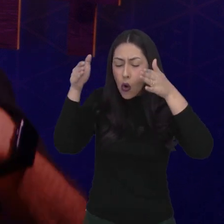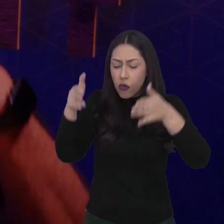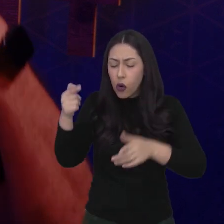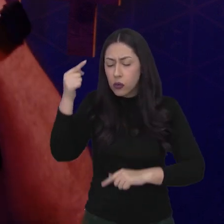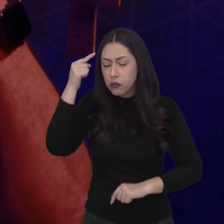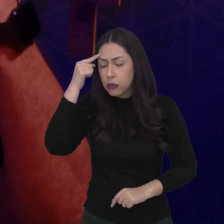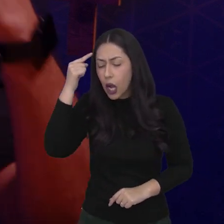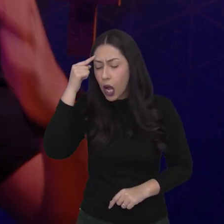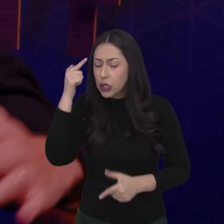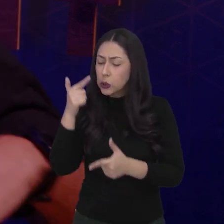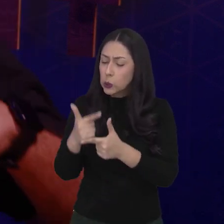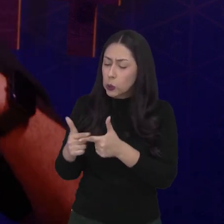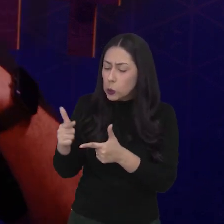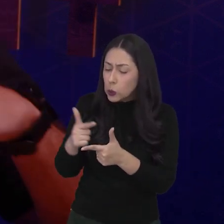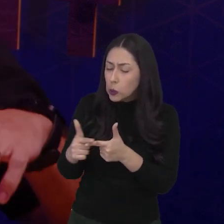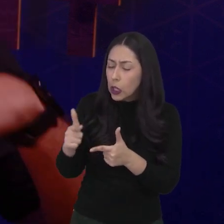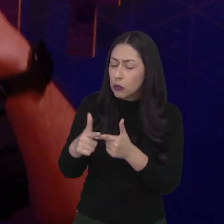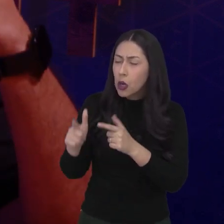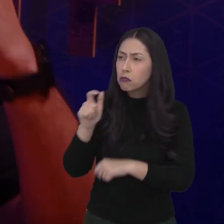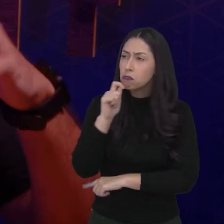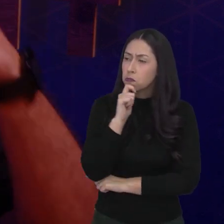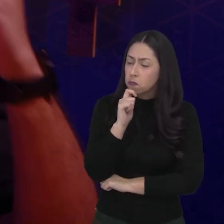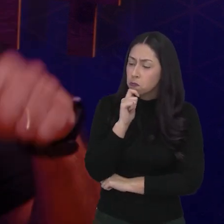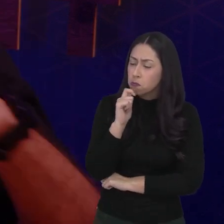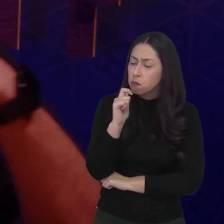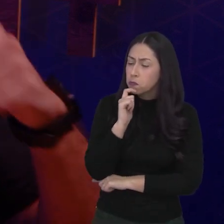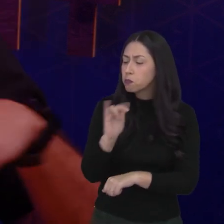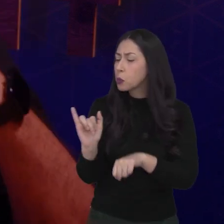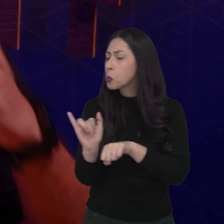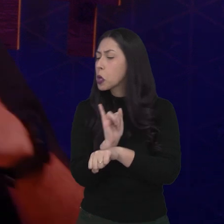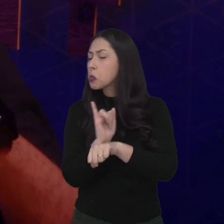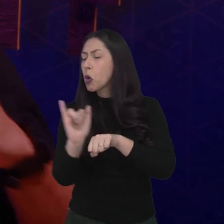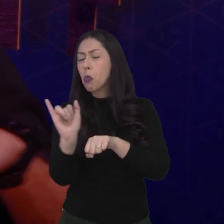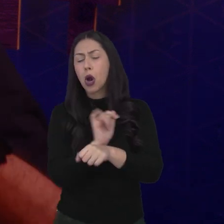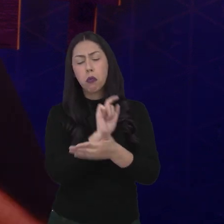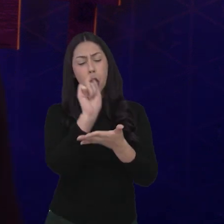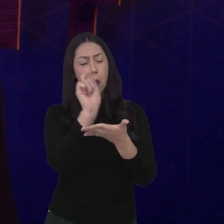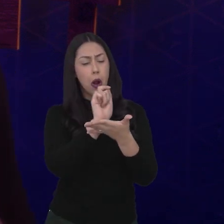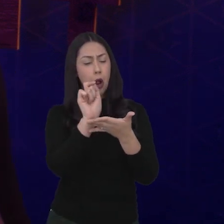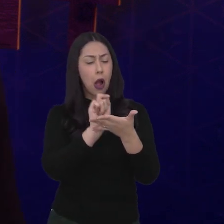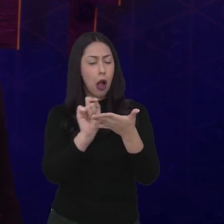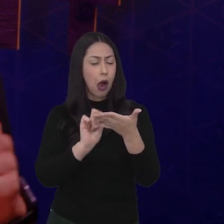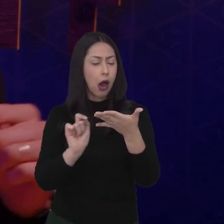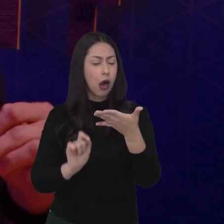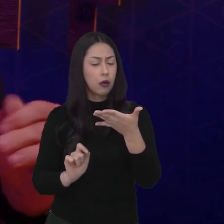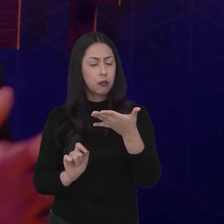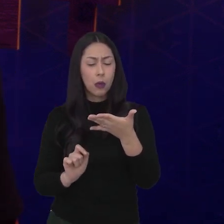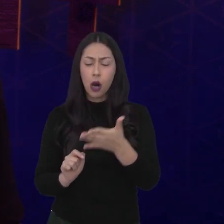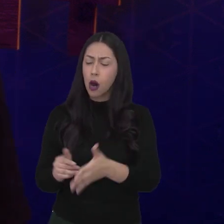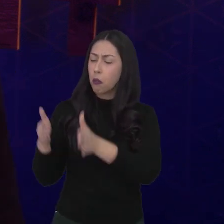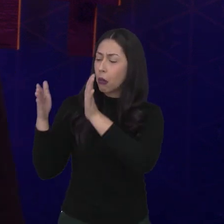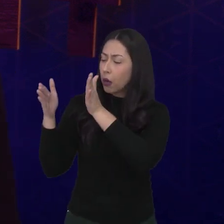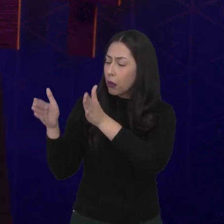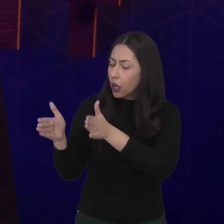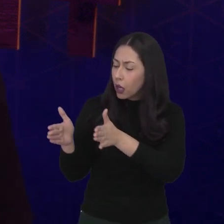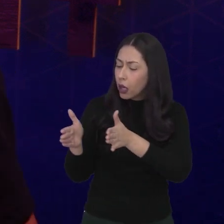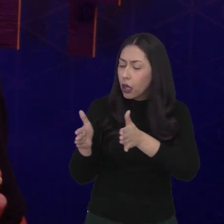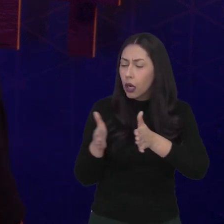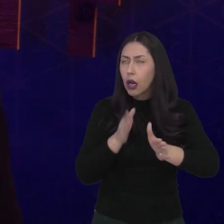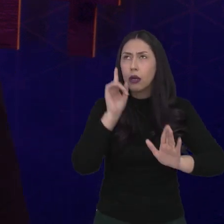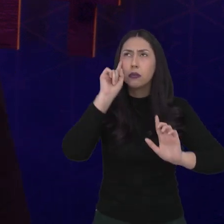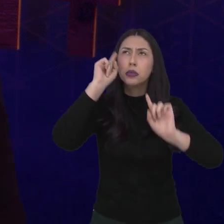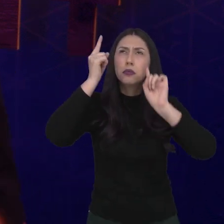nesse estado. Você precisa pensar muito sobre o problema, rascunhar algumas ideias, né? Iniciar um